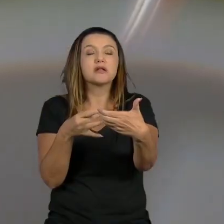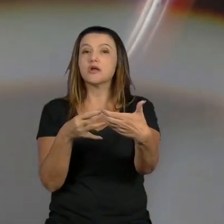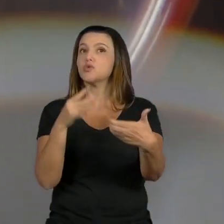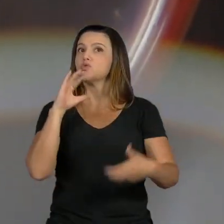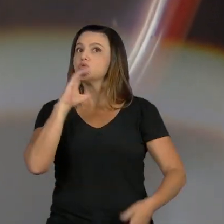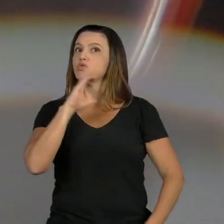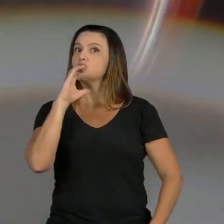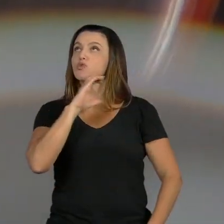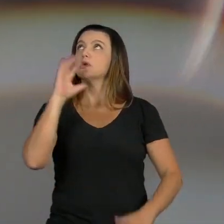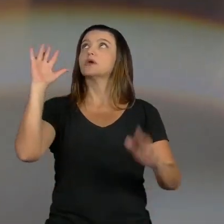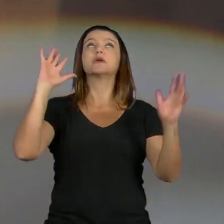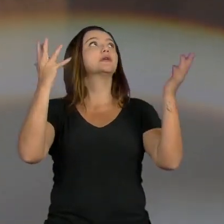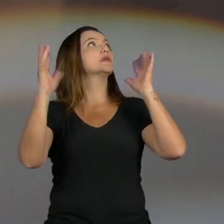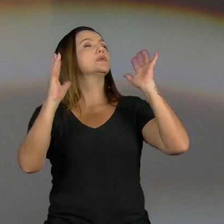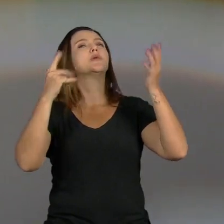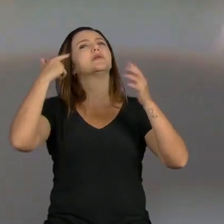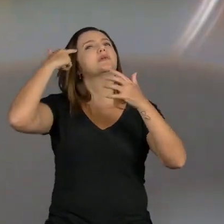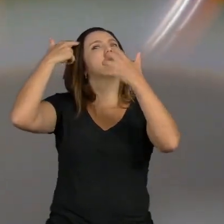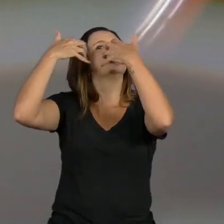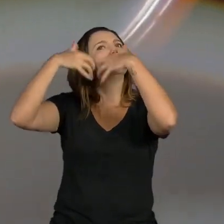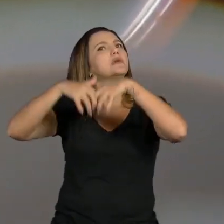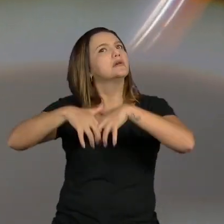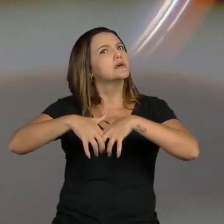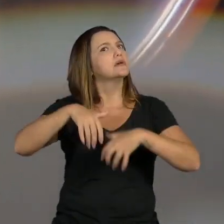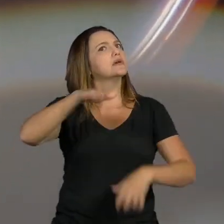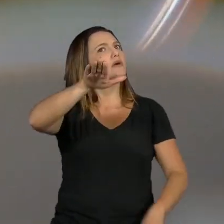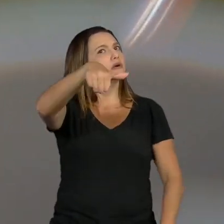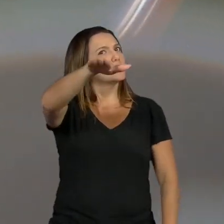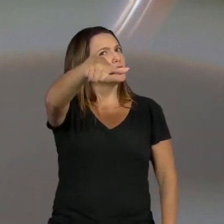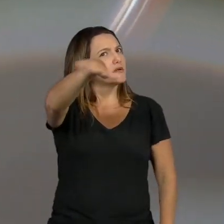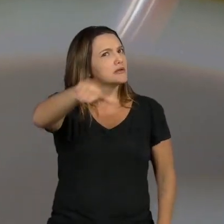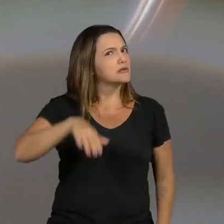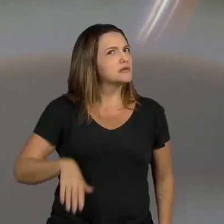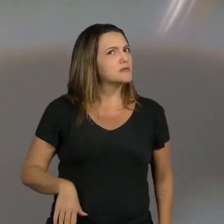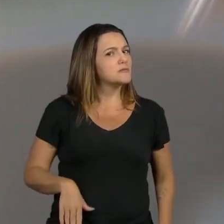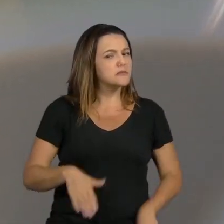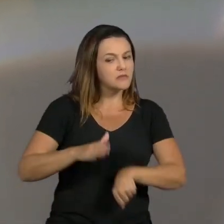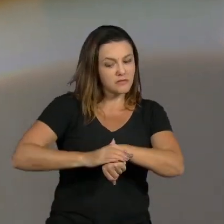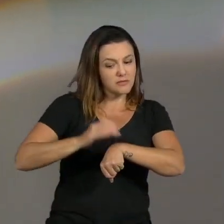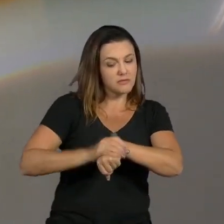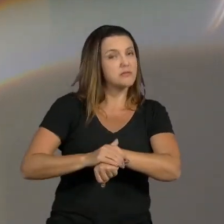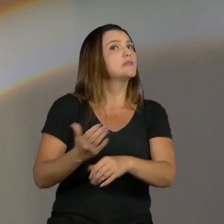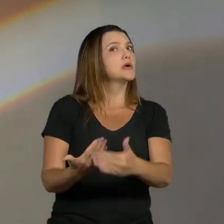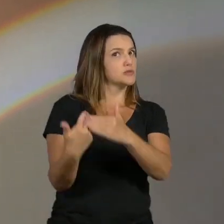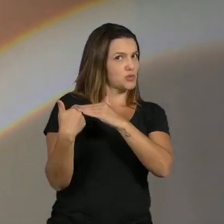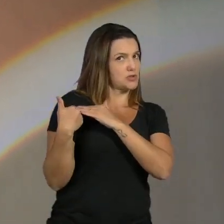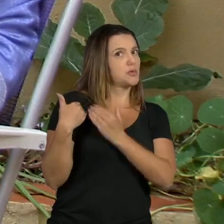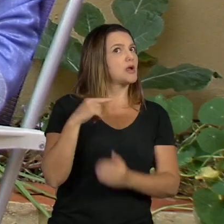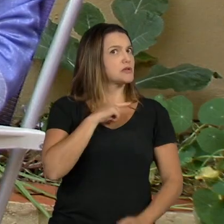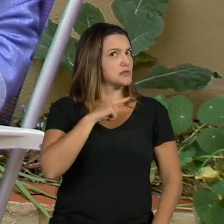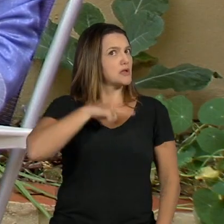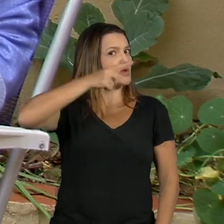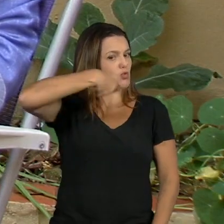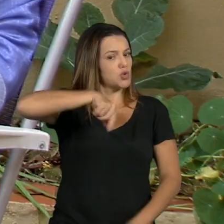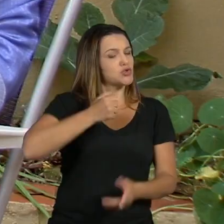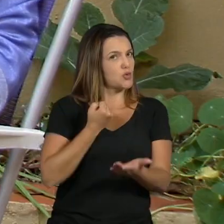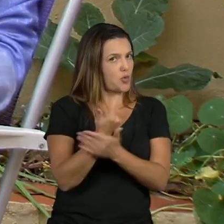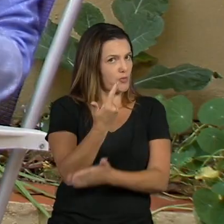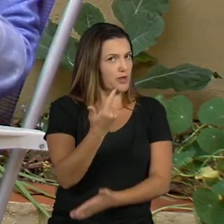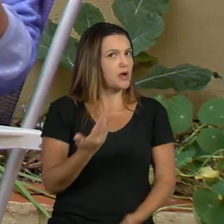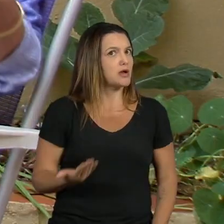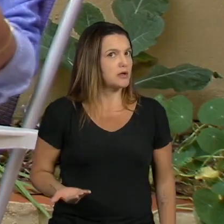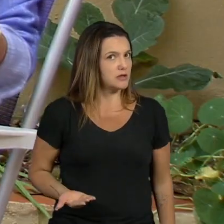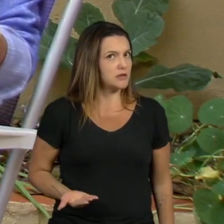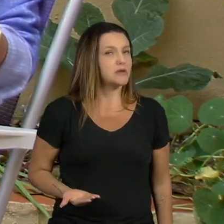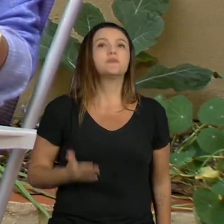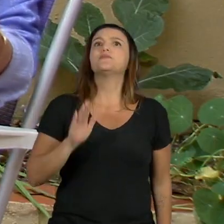climática, convida a refletir sobre a nossa responsabilidade enquanto consumidores. É uma poluição invisível que